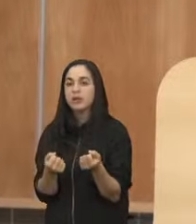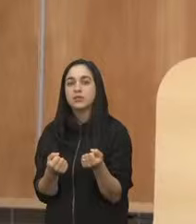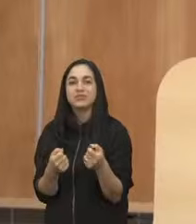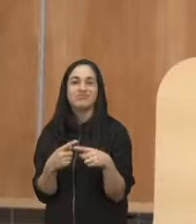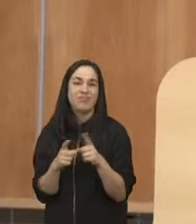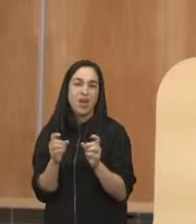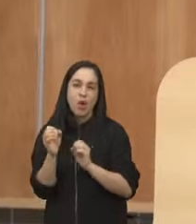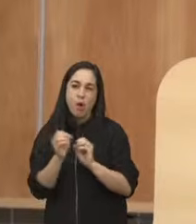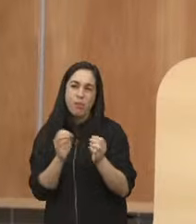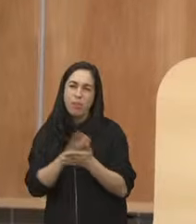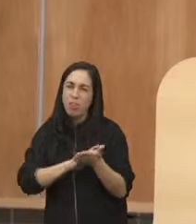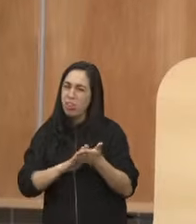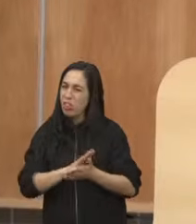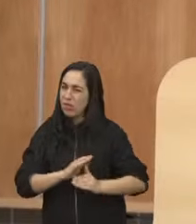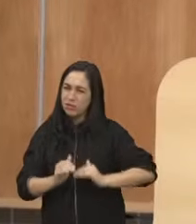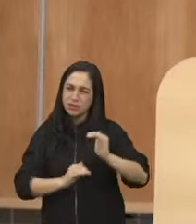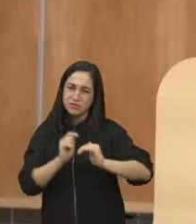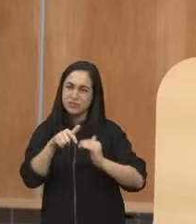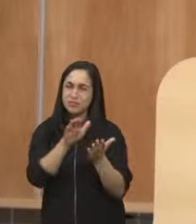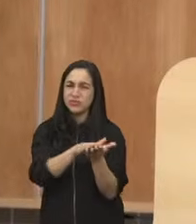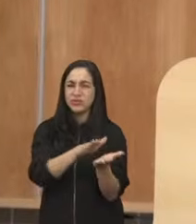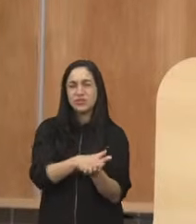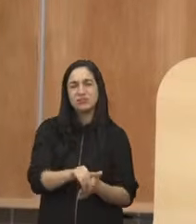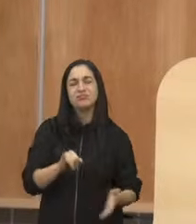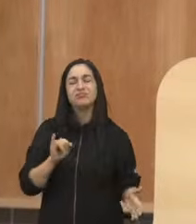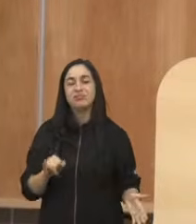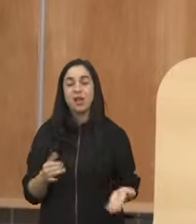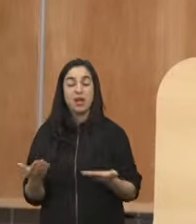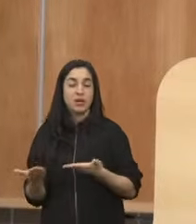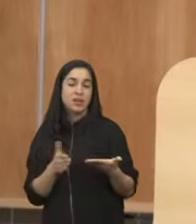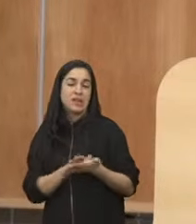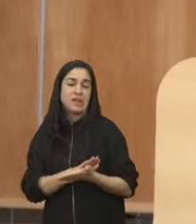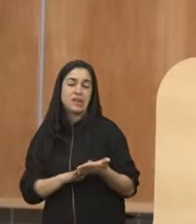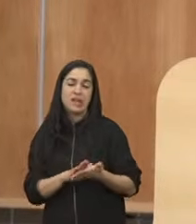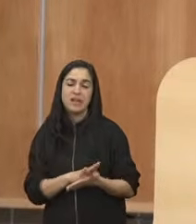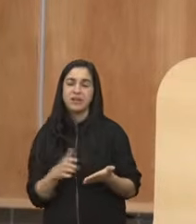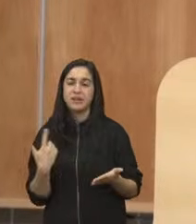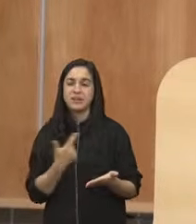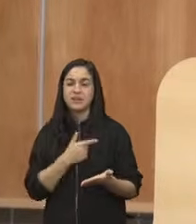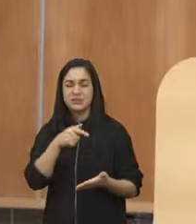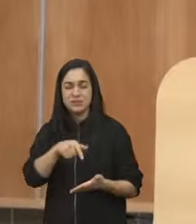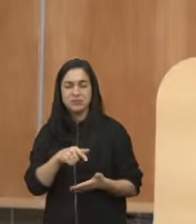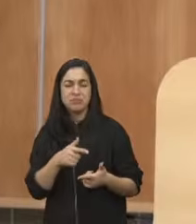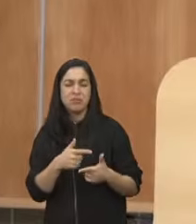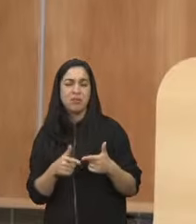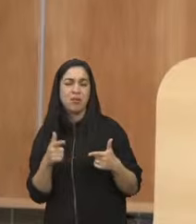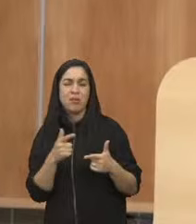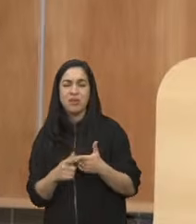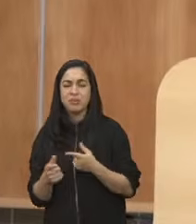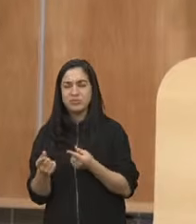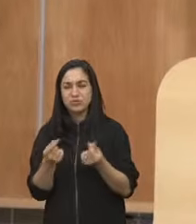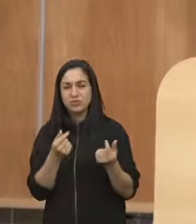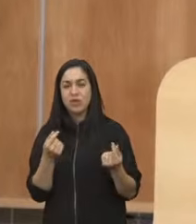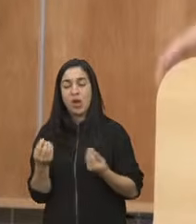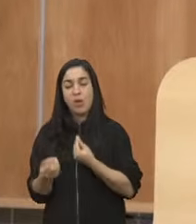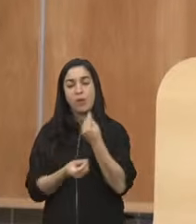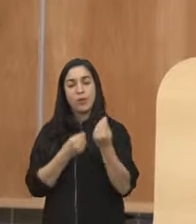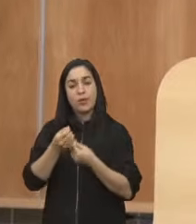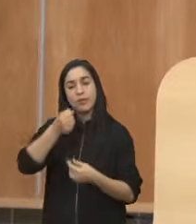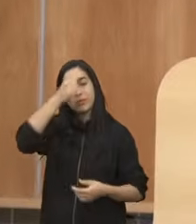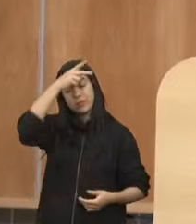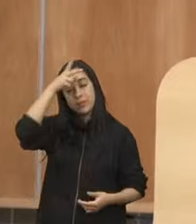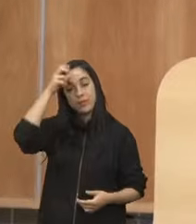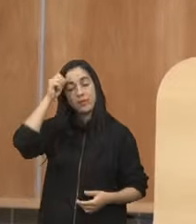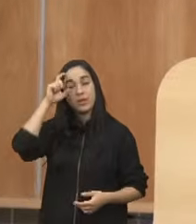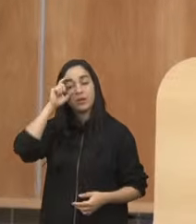não trouxeram desenvolvimento para Jacareí. E se não trouxeram, estamos aí enfrentando o caos financeiro, como o próprio prefeito atual